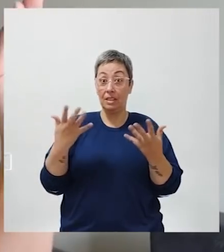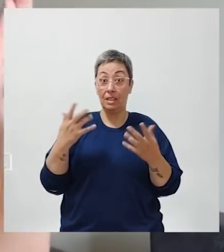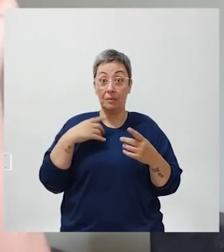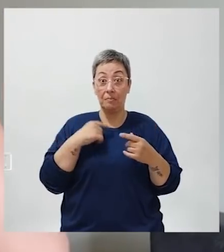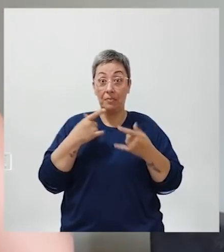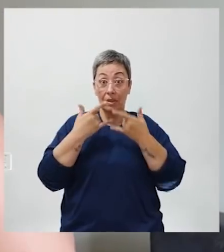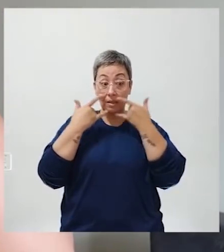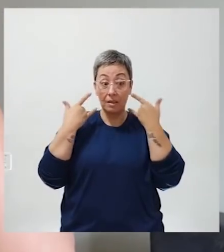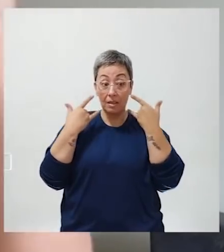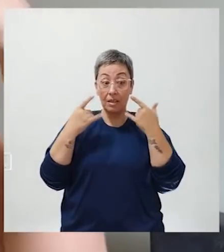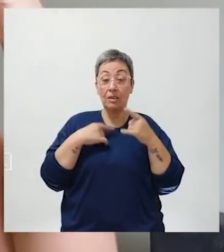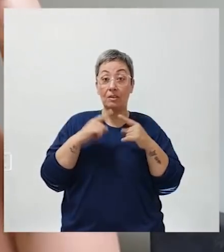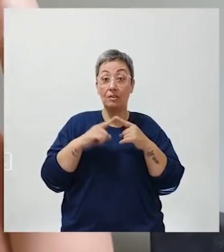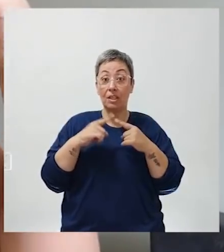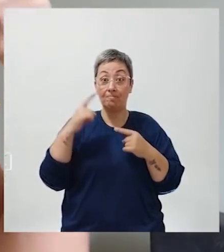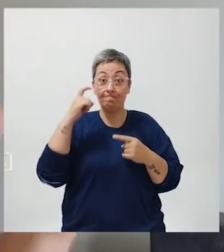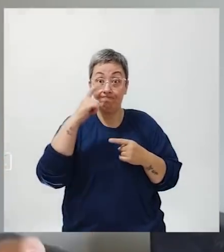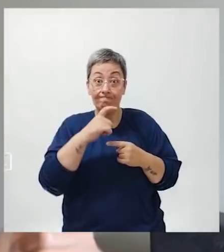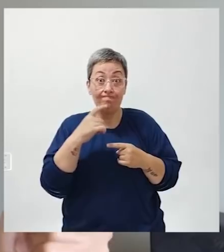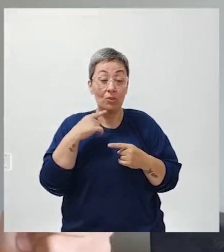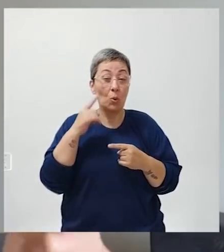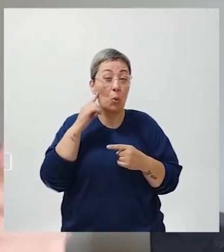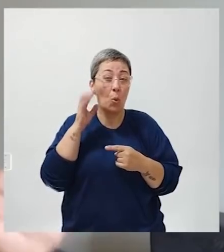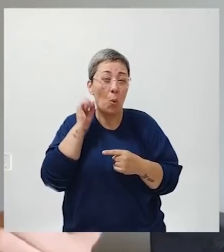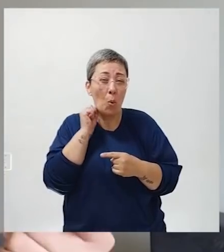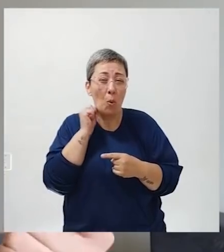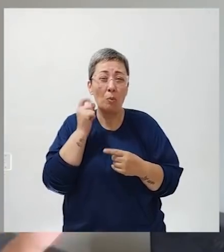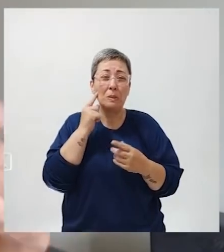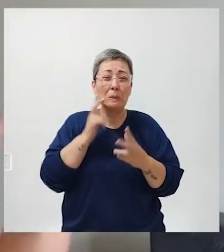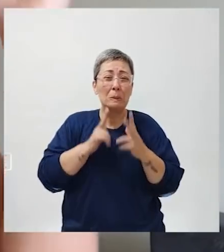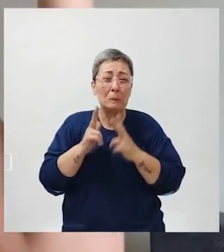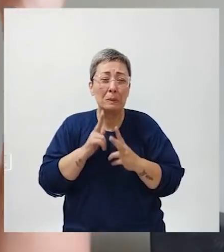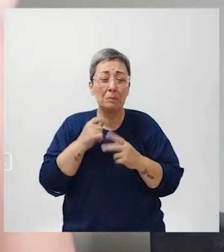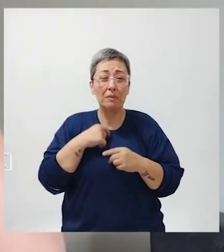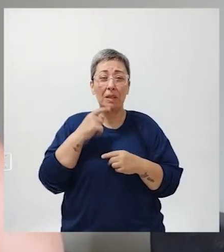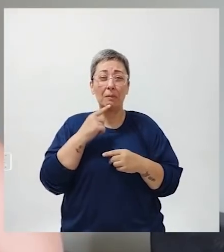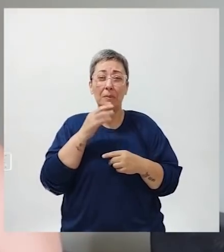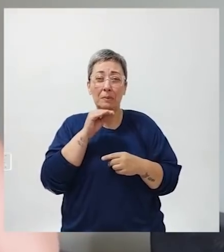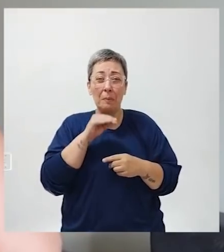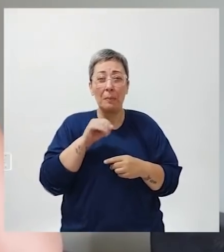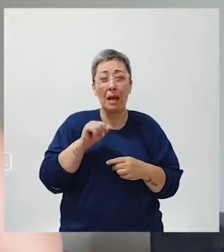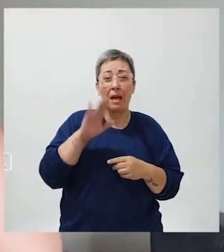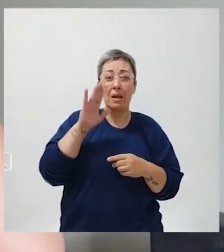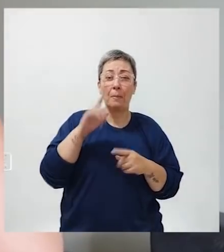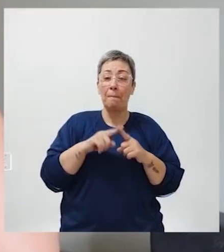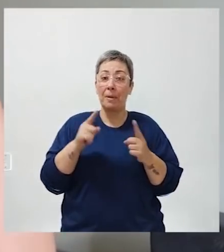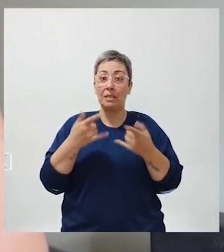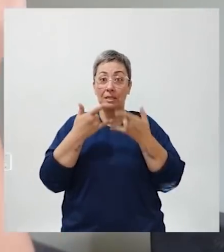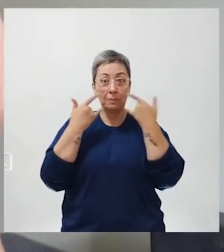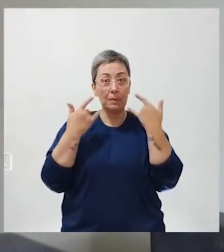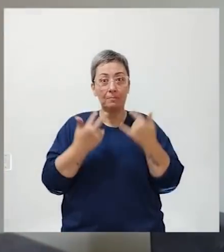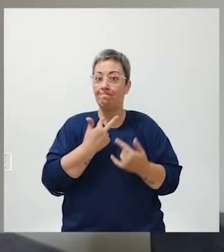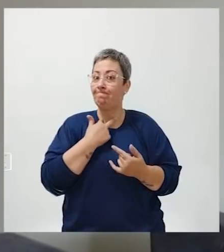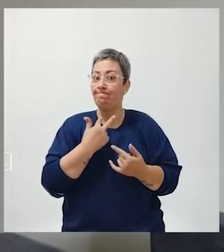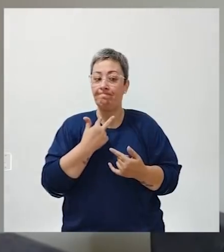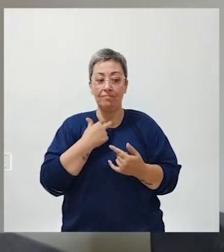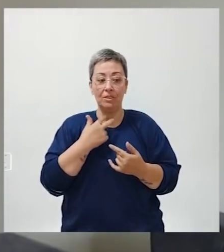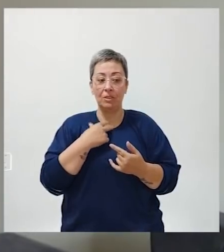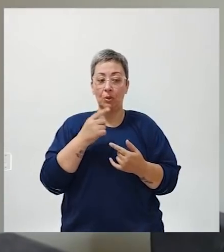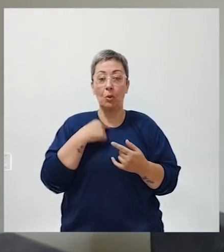Só que a máscara fica difícil da gente ouvir o outro, não é? A gente tem que falar um pouquinho mais alto. Só que a máscara não